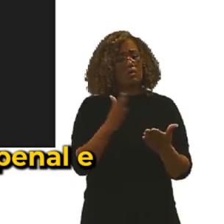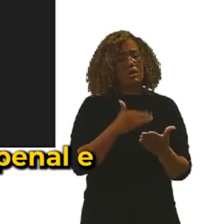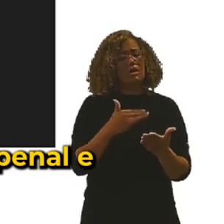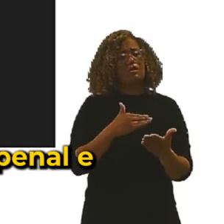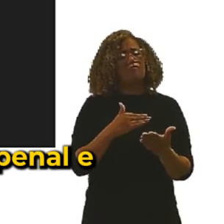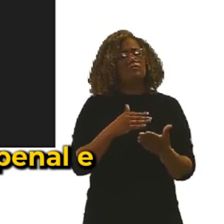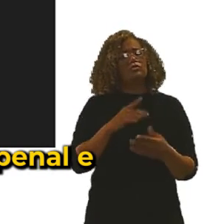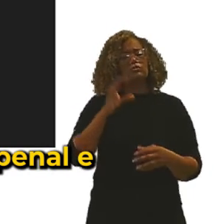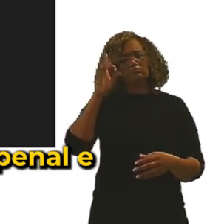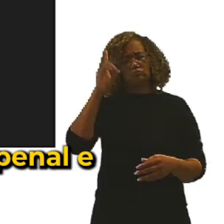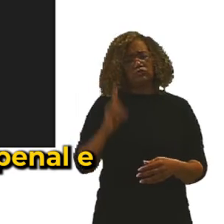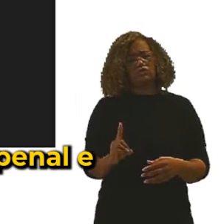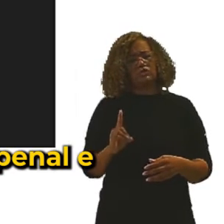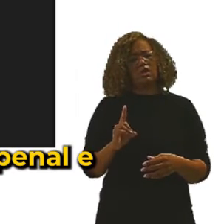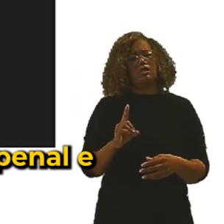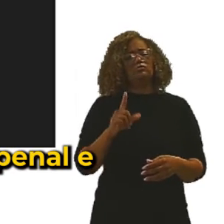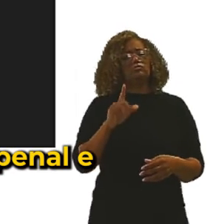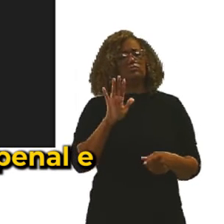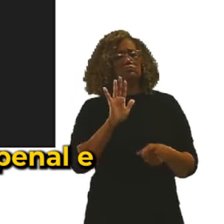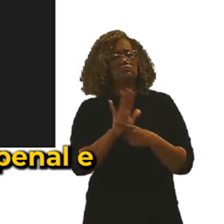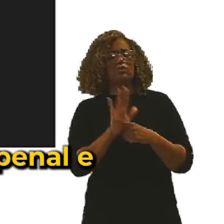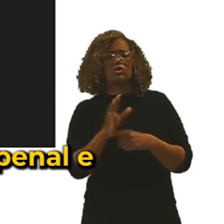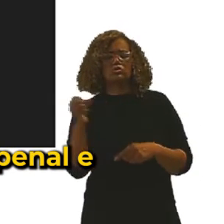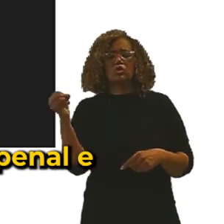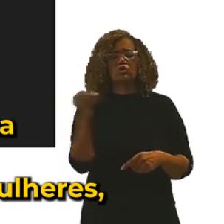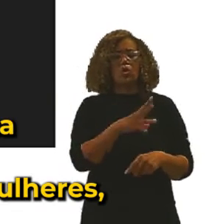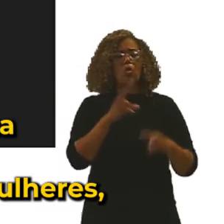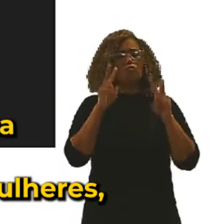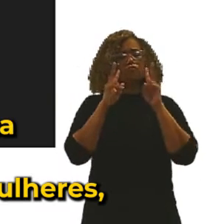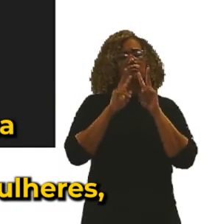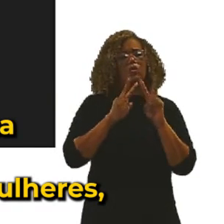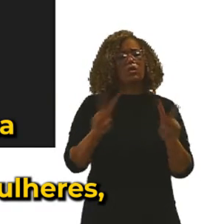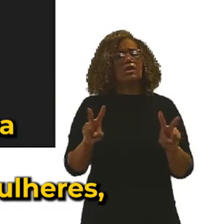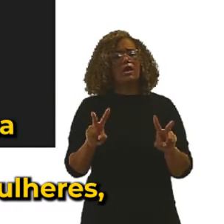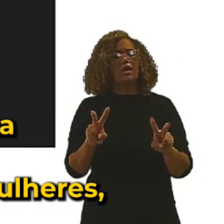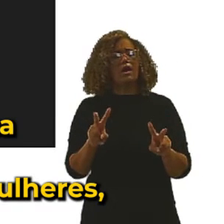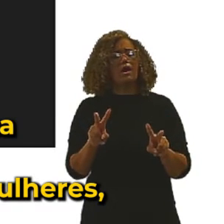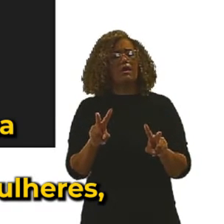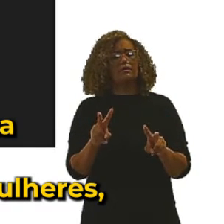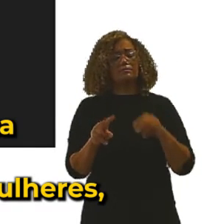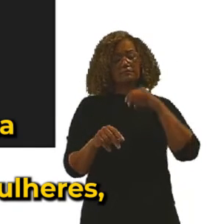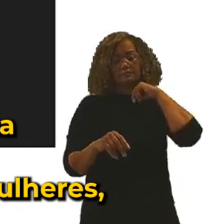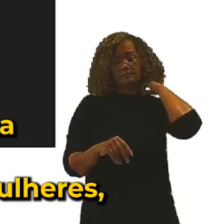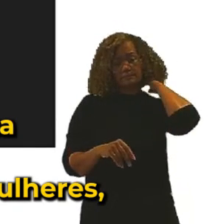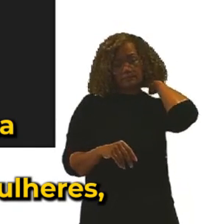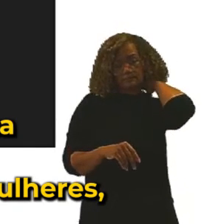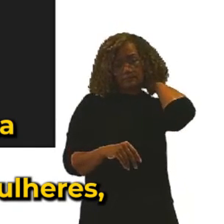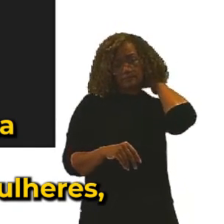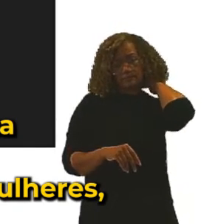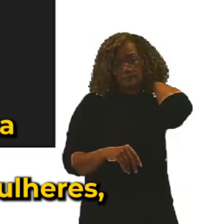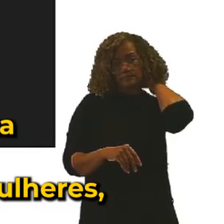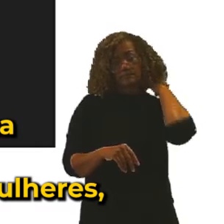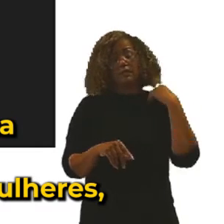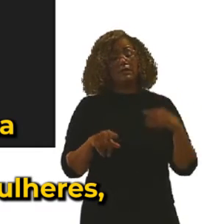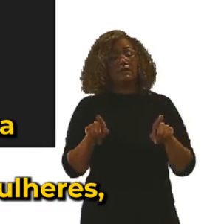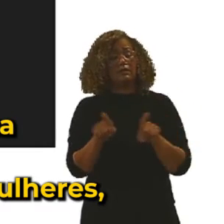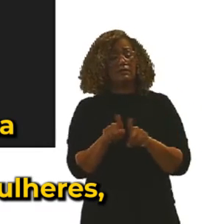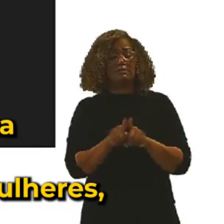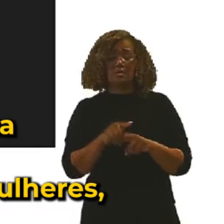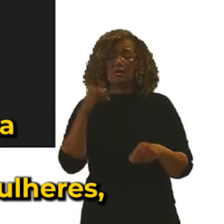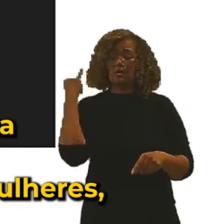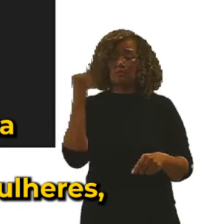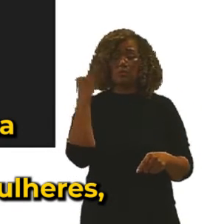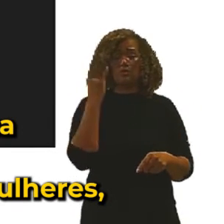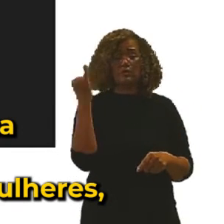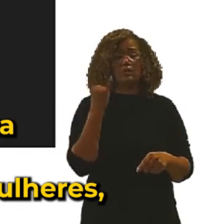esses novos rumos, novos olhares, para um olhar para o direito penal e o processo penal à luz da epistemologia feminista, fundamental, que o